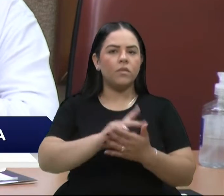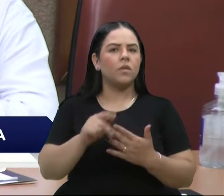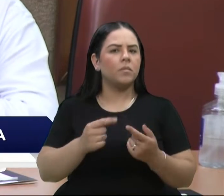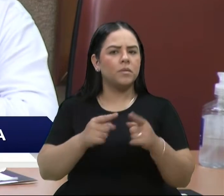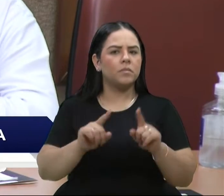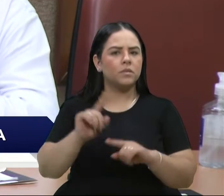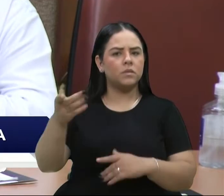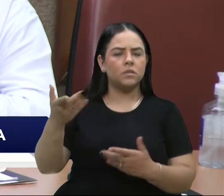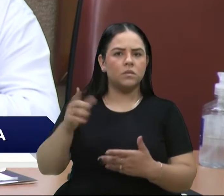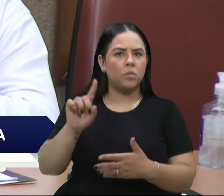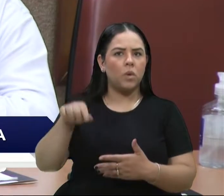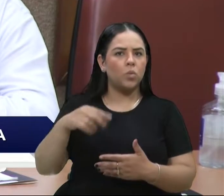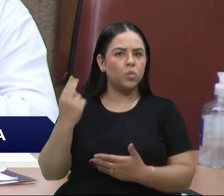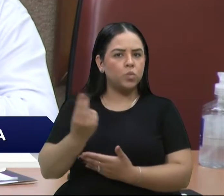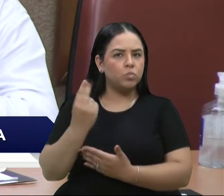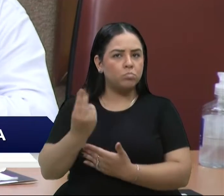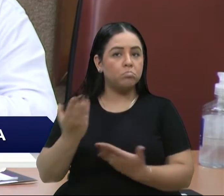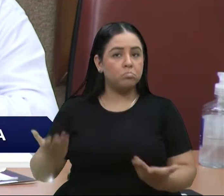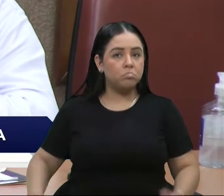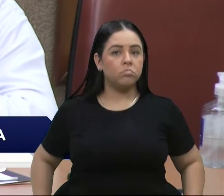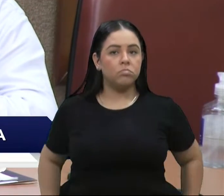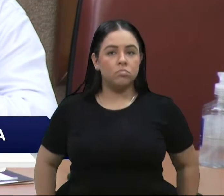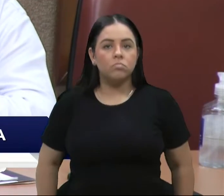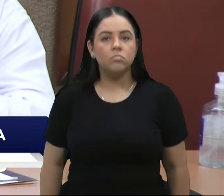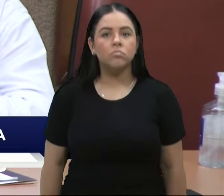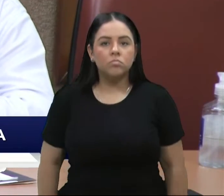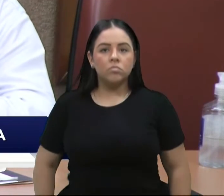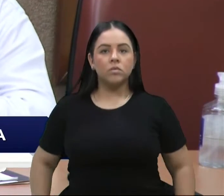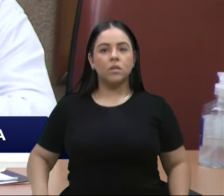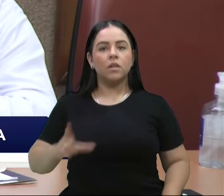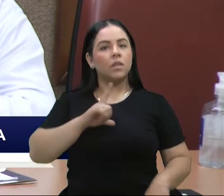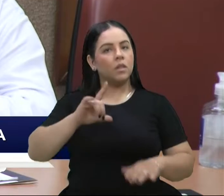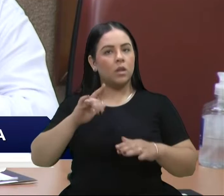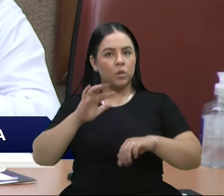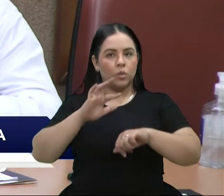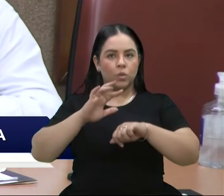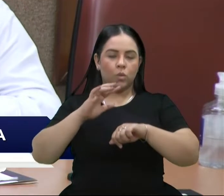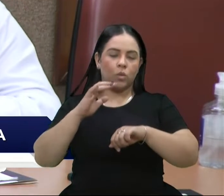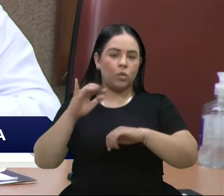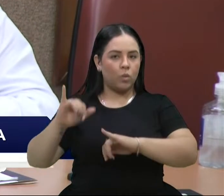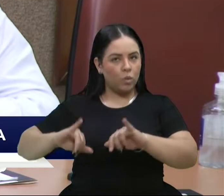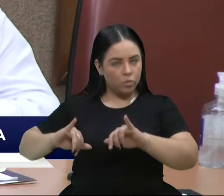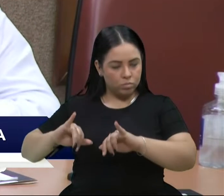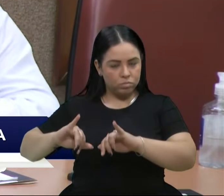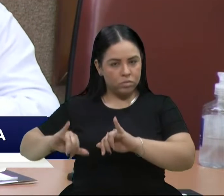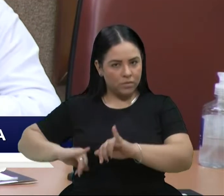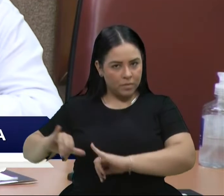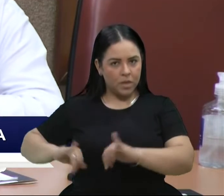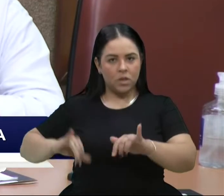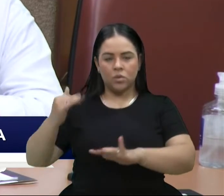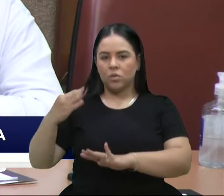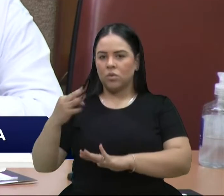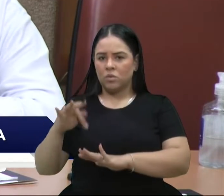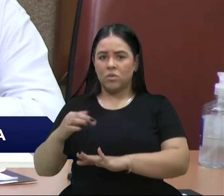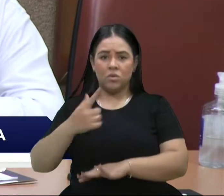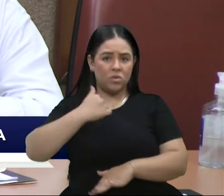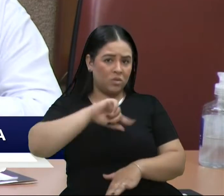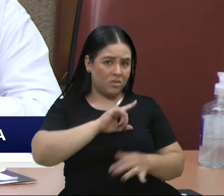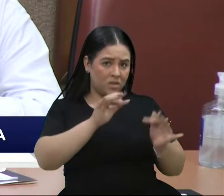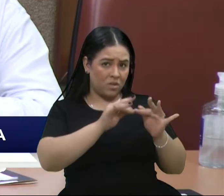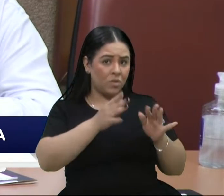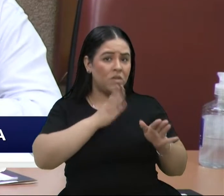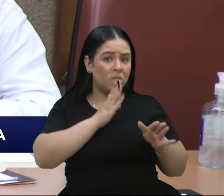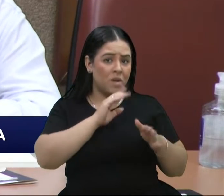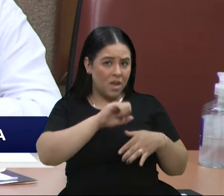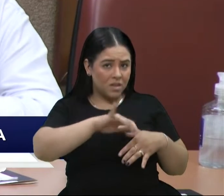uma agência? Para ele é. Ele está com dor, ele está com... Para nós, técnicos que conhecemos a área de saúde, ok, ele pode esperar.